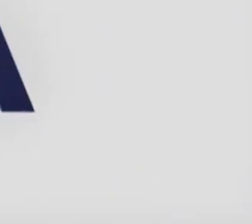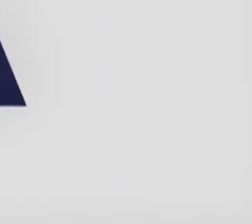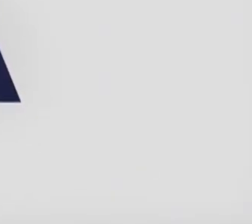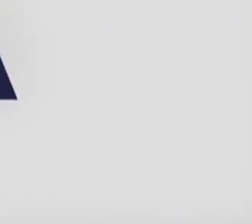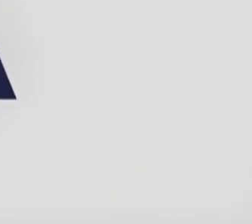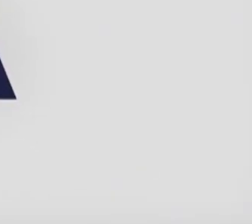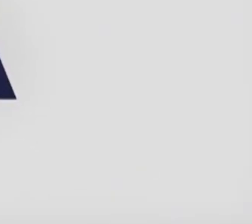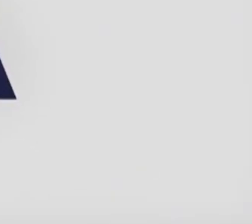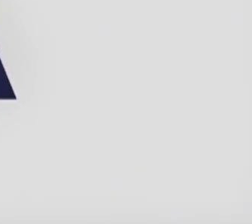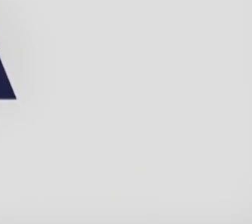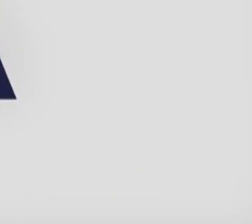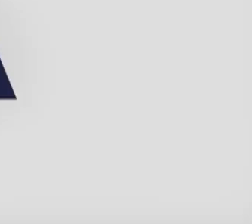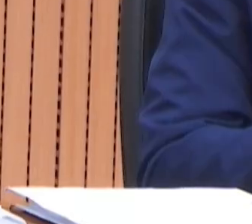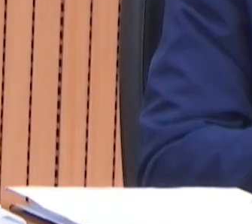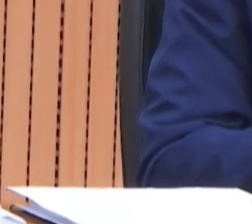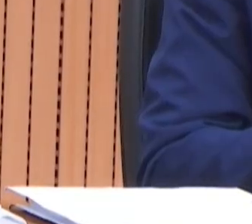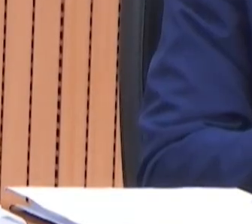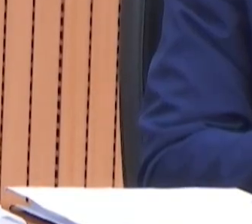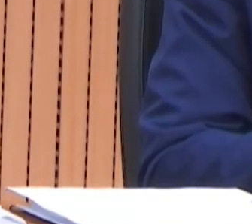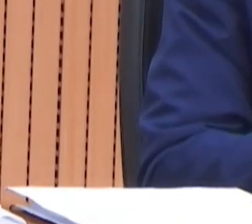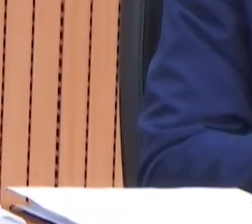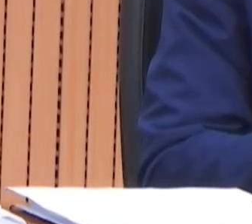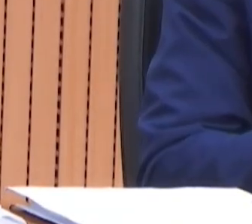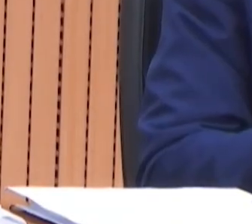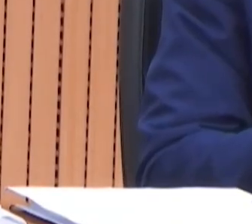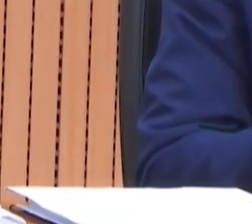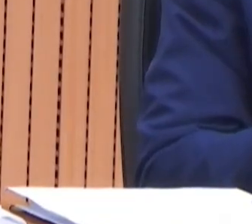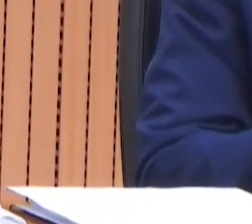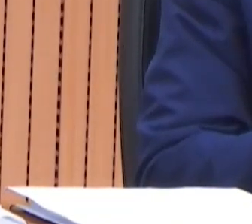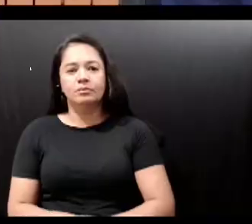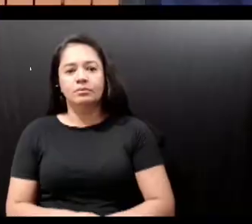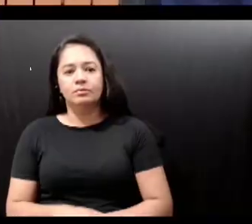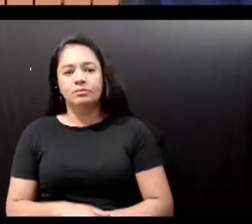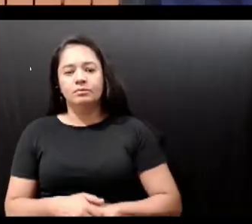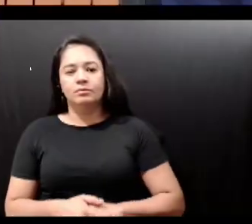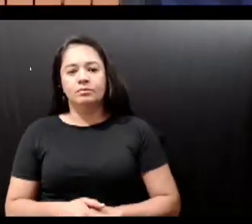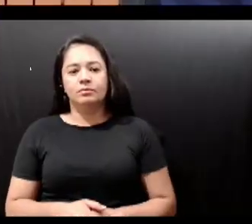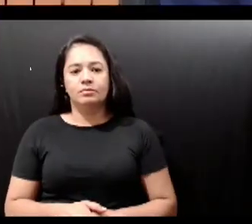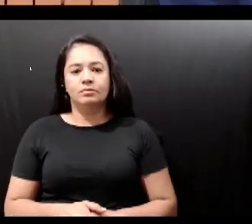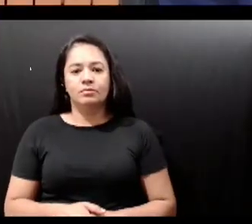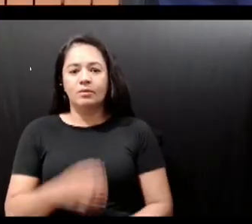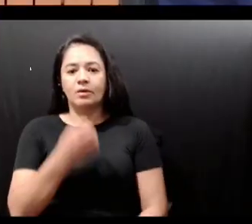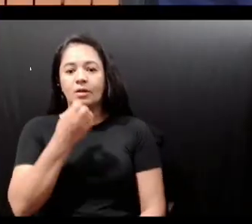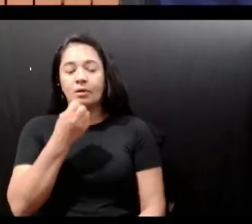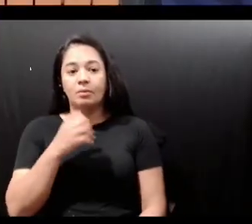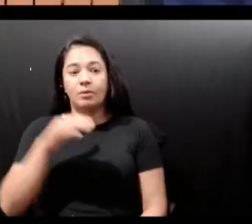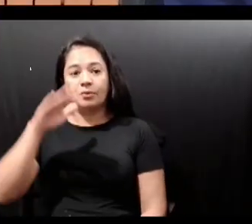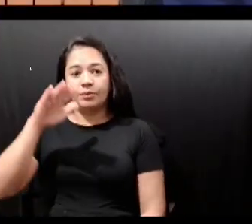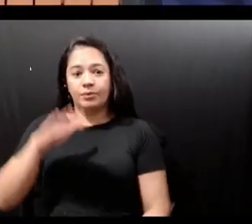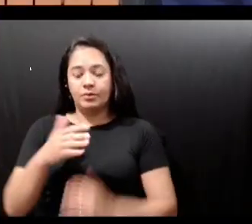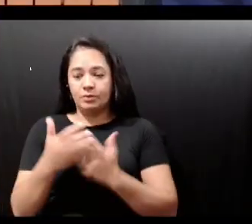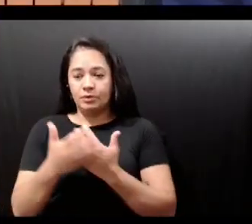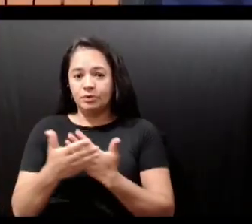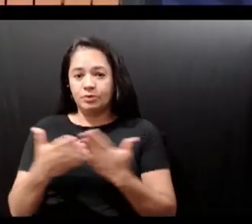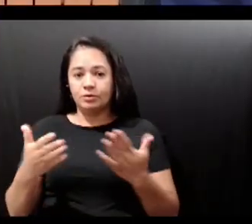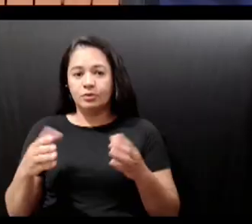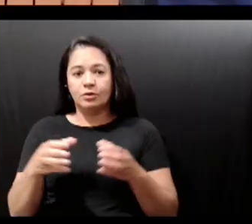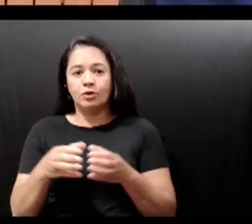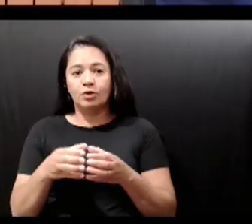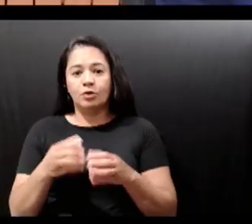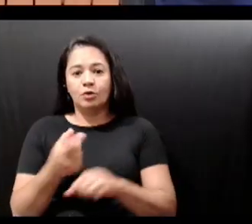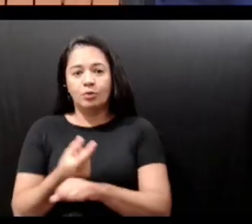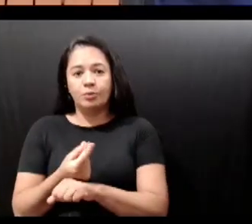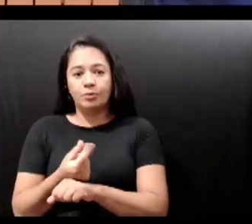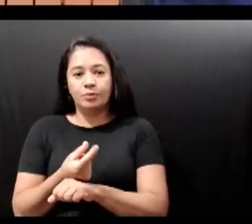TV Câmara, Campinas. Boa tarde a todos. Comissão de Economia e Defesa